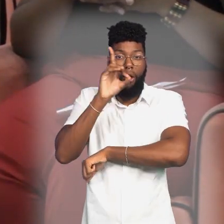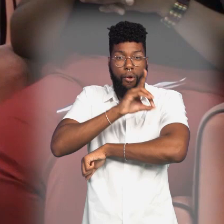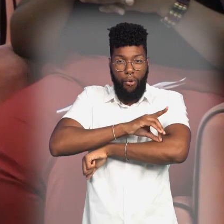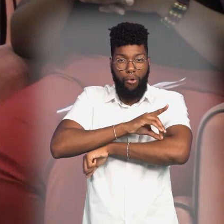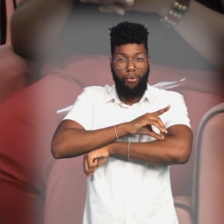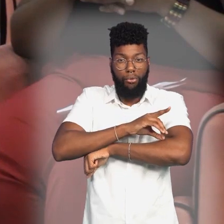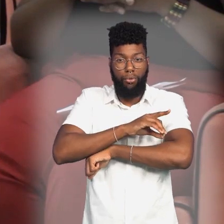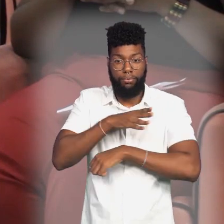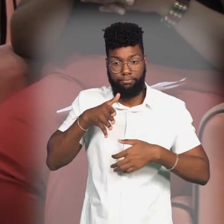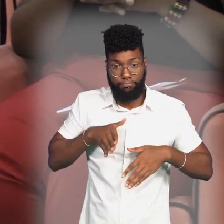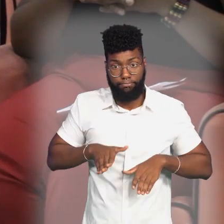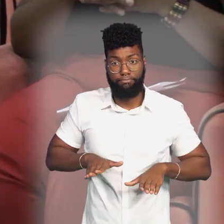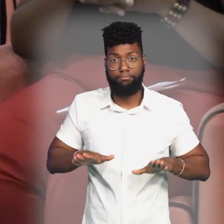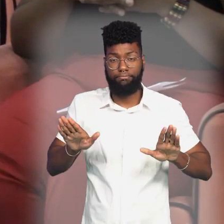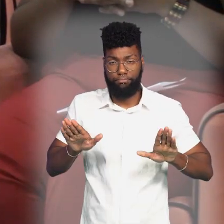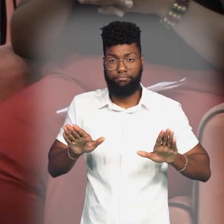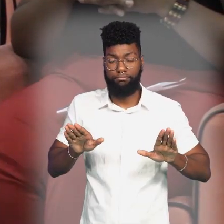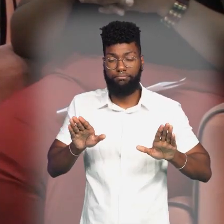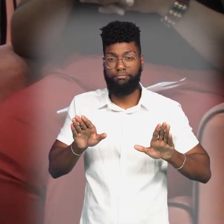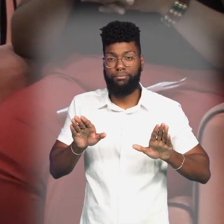de nascimento do Inter.